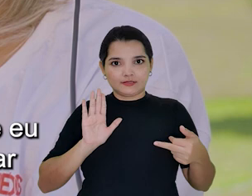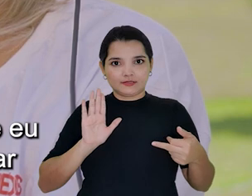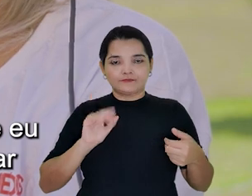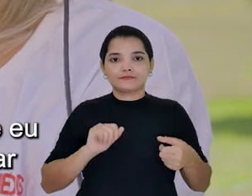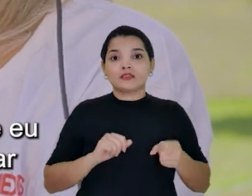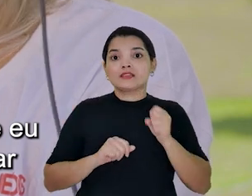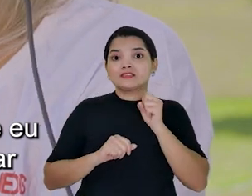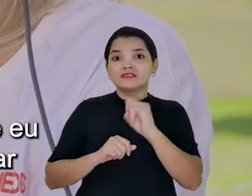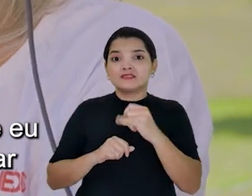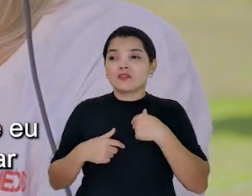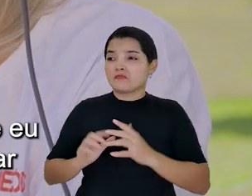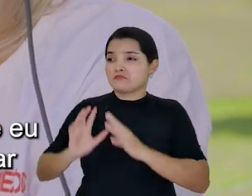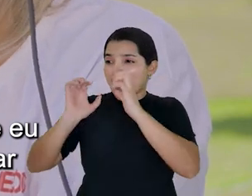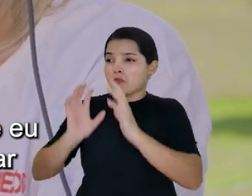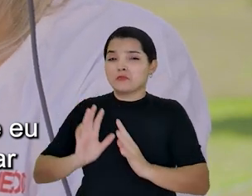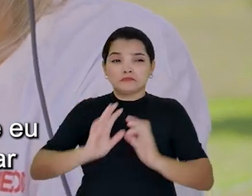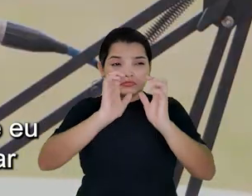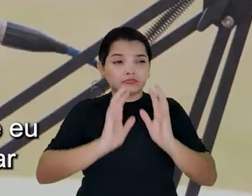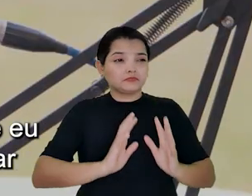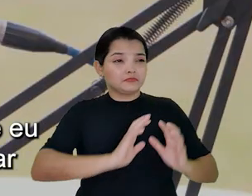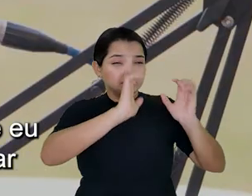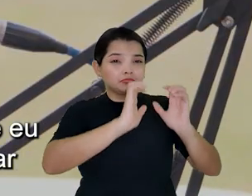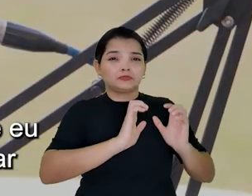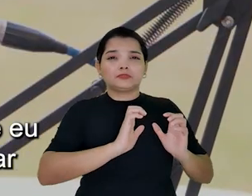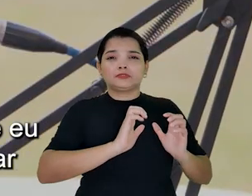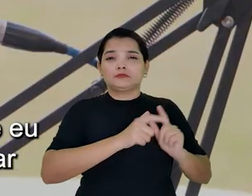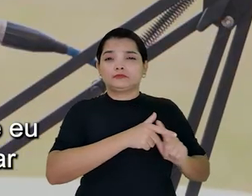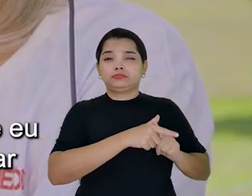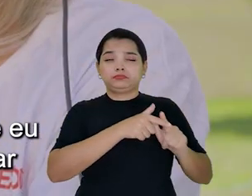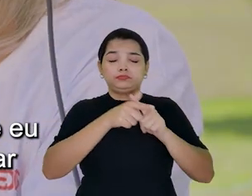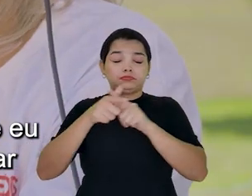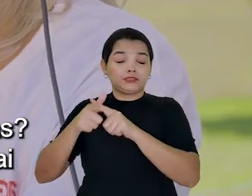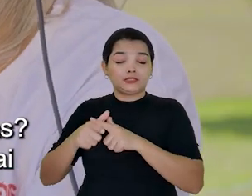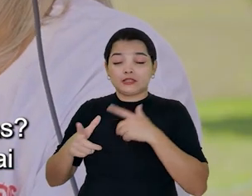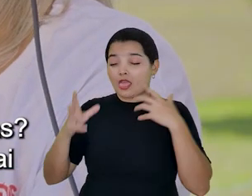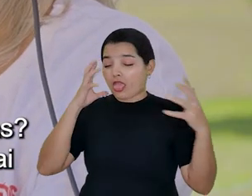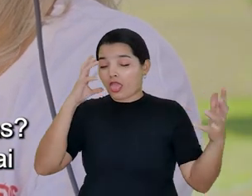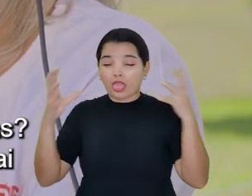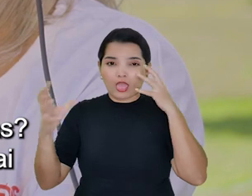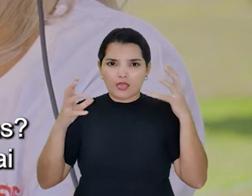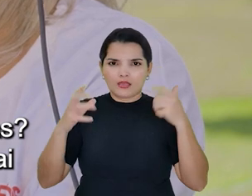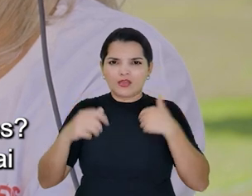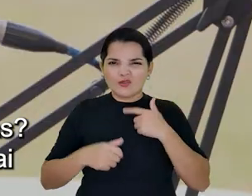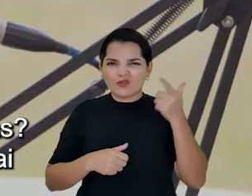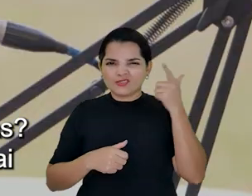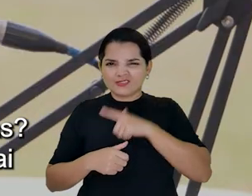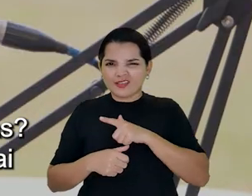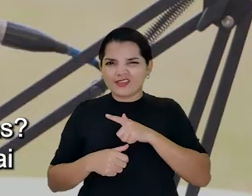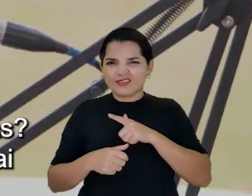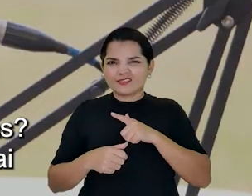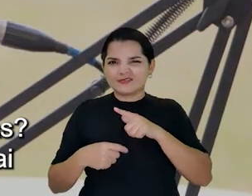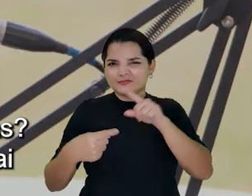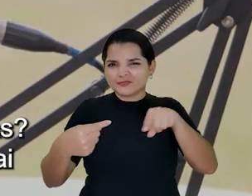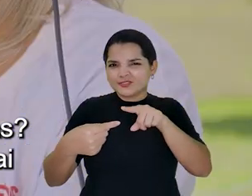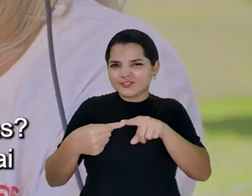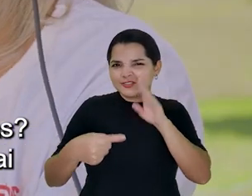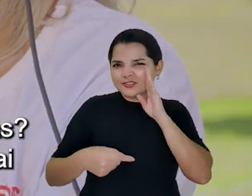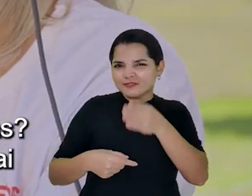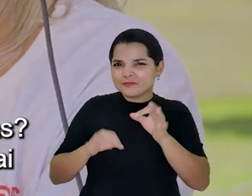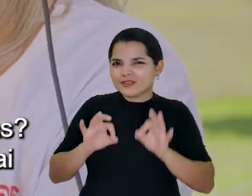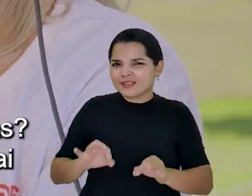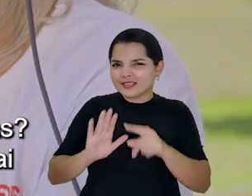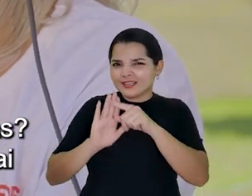sair brigando com todo mundo uhum eh eu vai me levar pro meu resultado paraas 10 tarefas completas